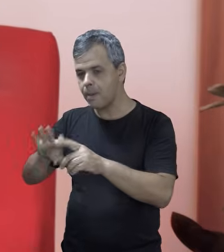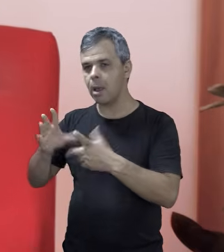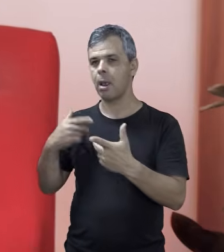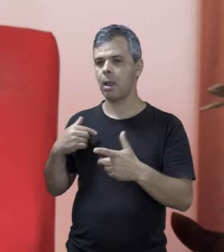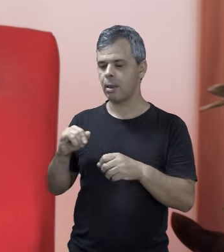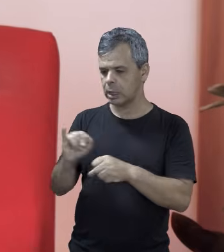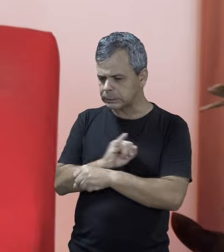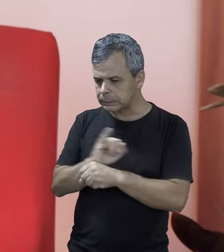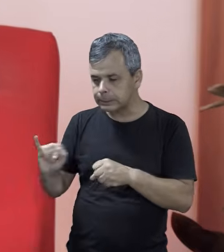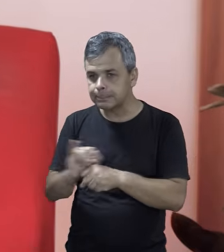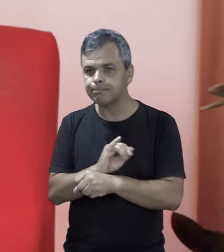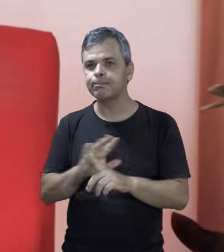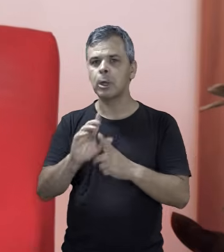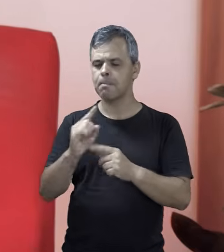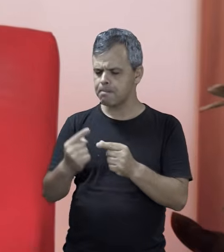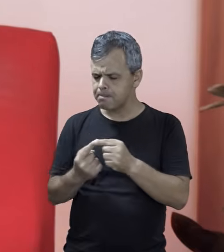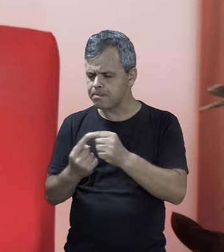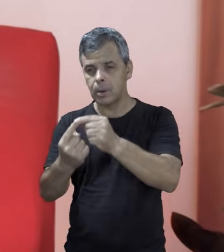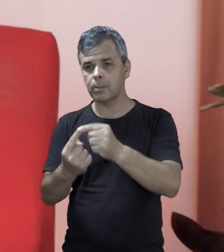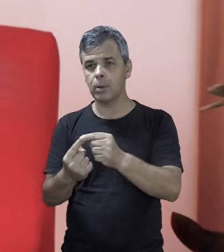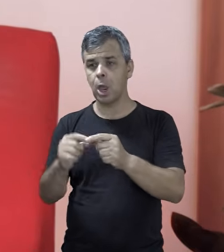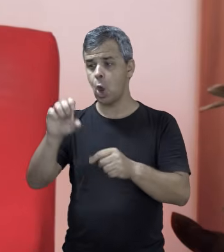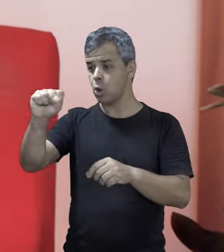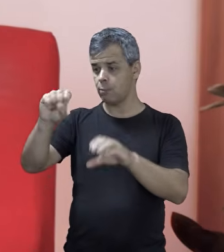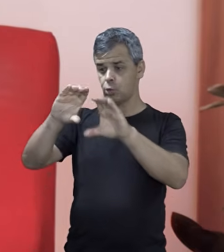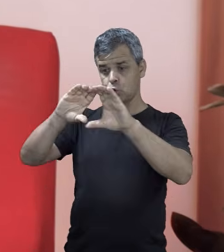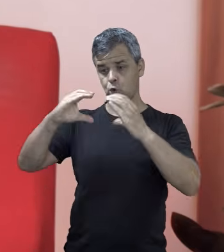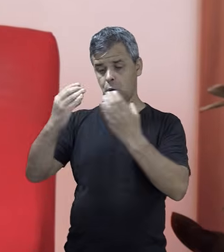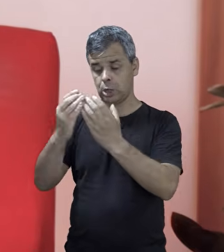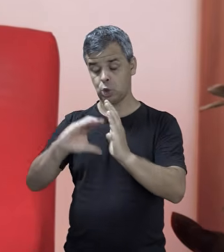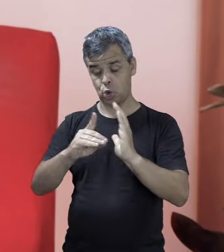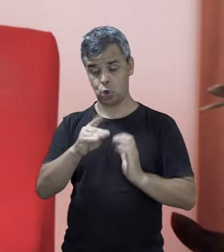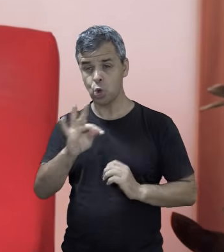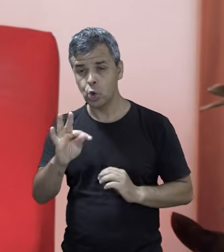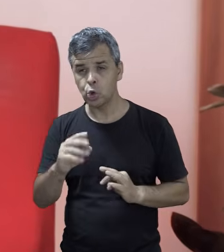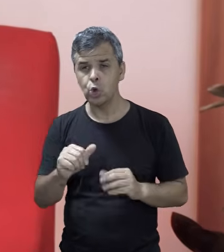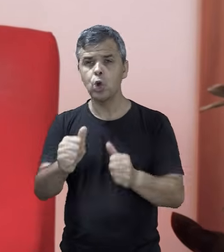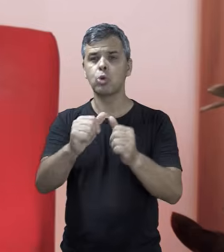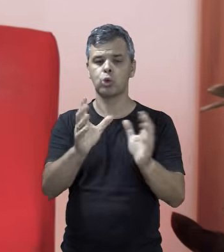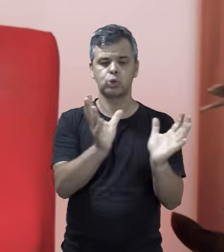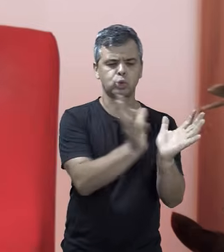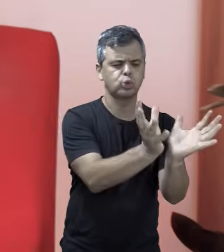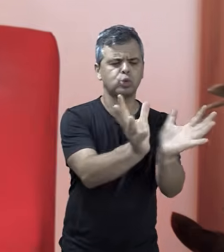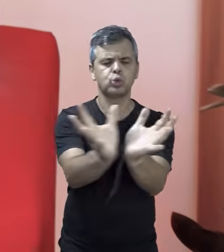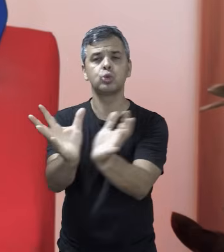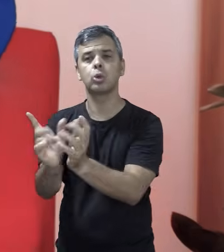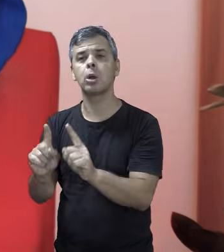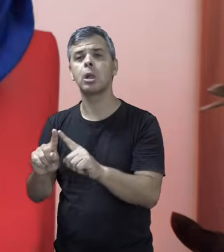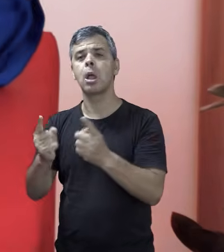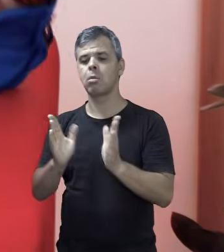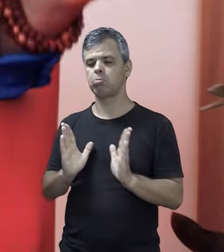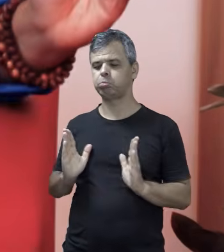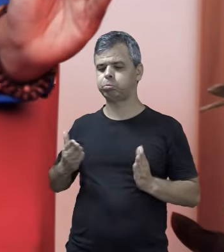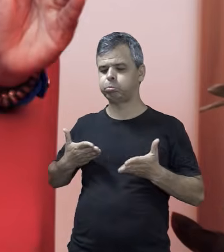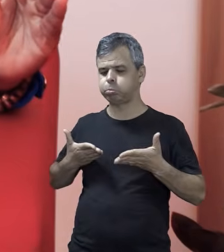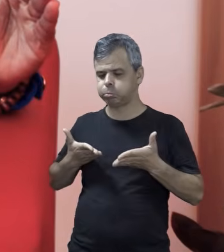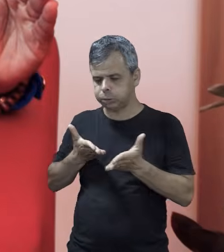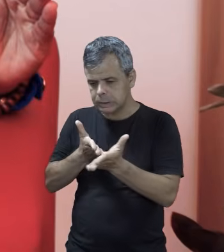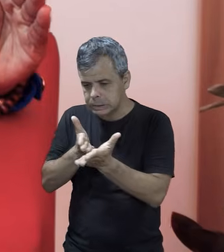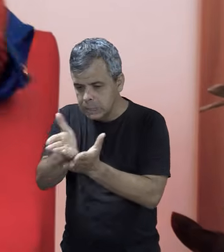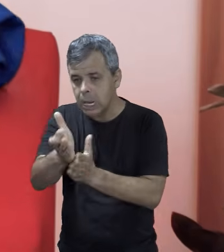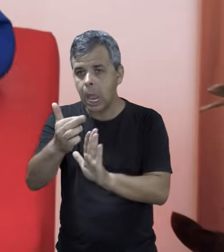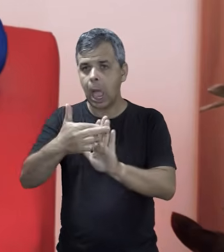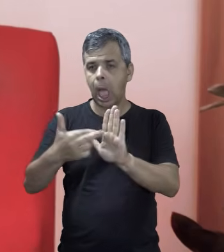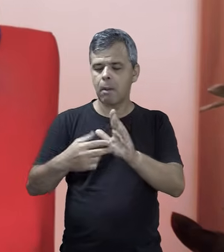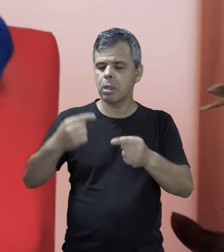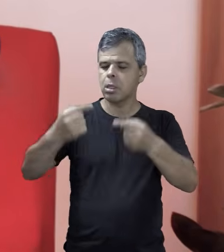uma estratégia única. E o 8º Congresso, com todos os subgrupos, ele meio que dá uma alinhada no que a gente vai